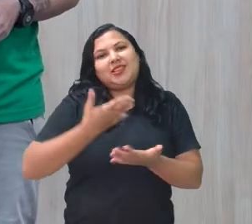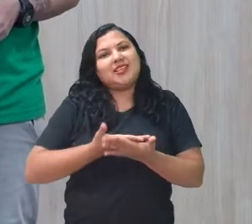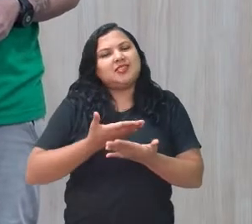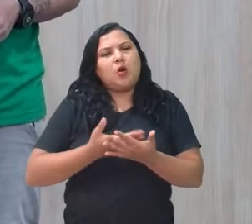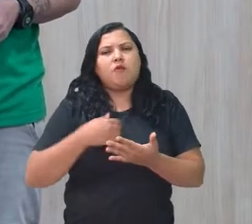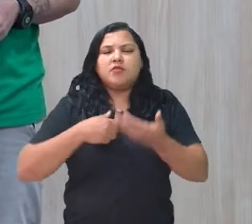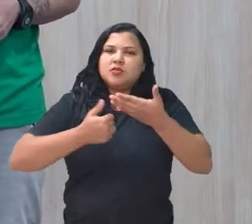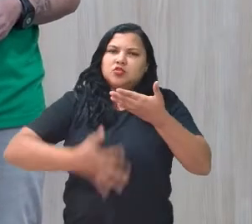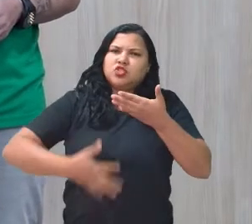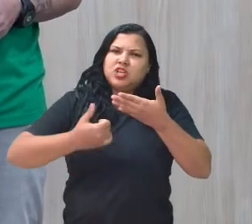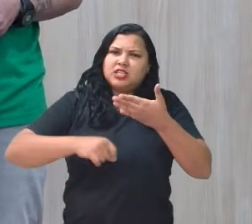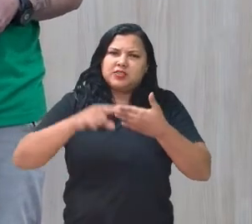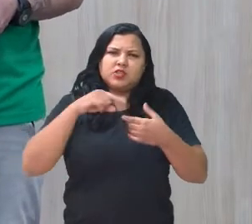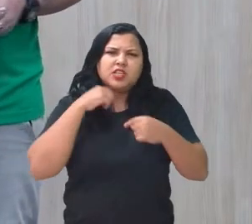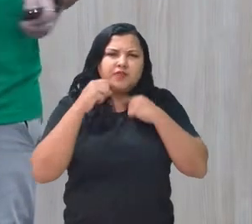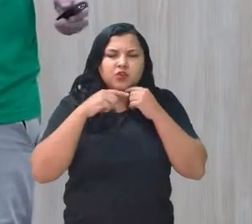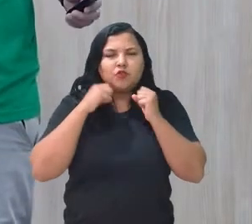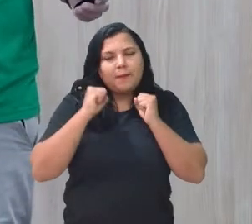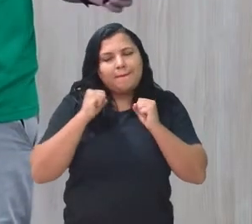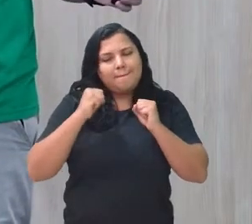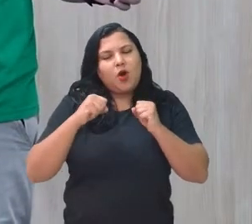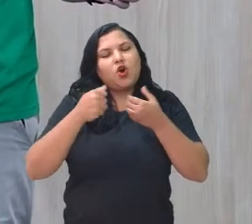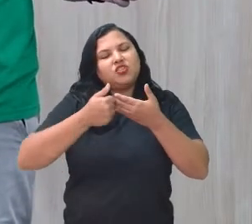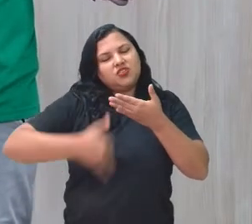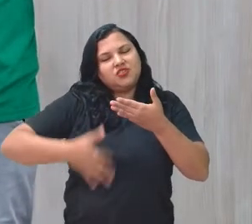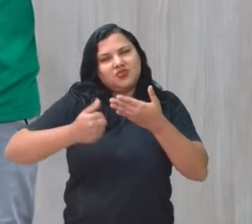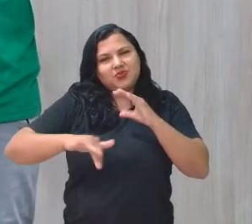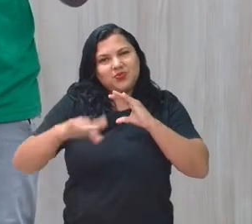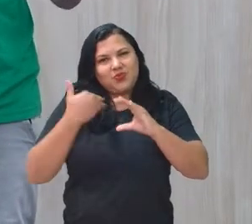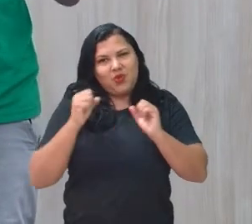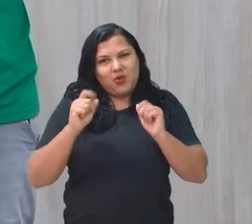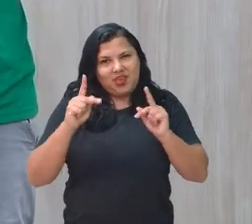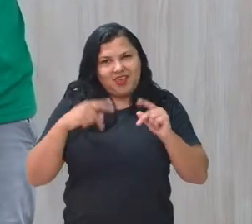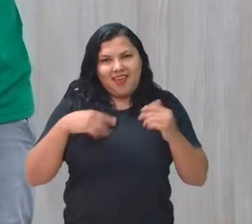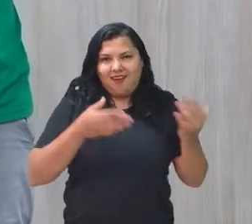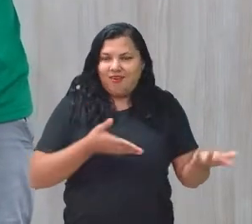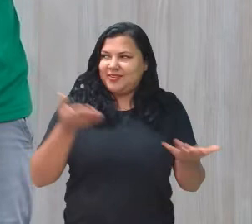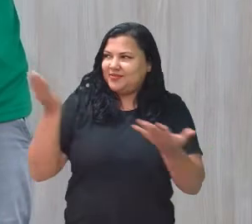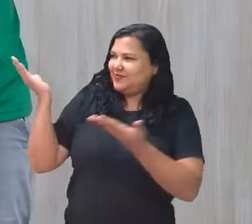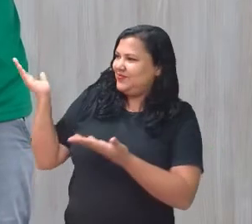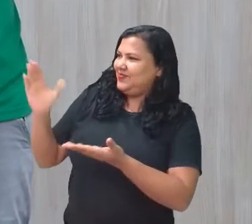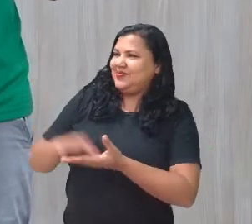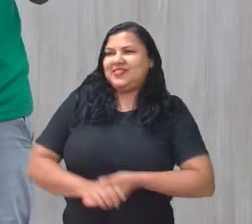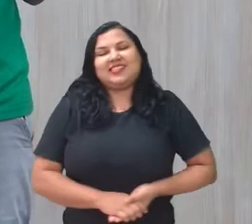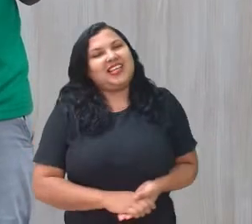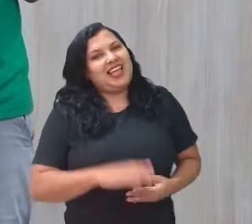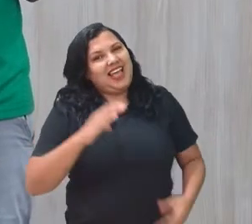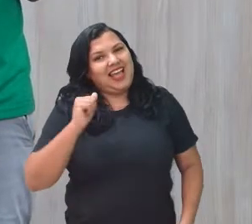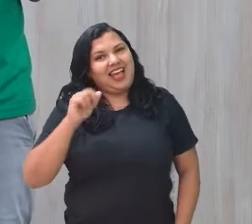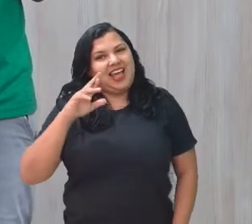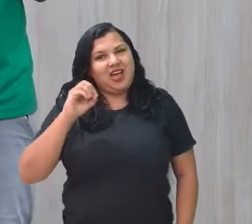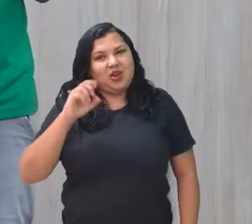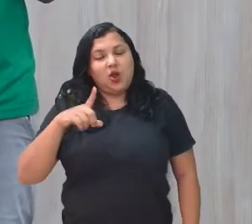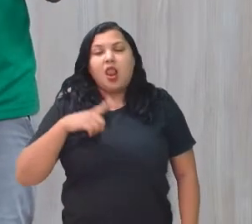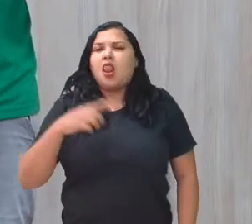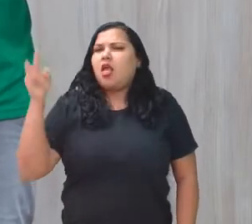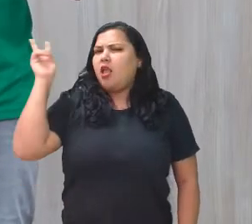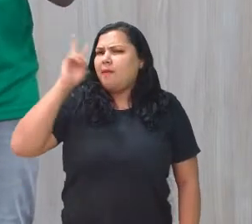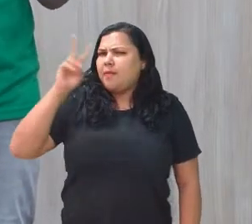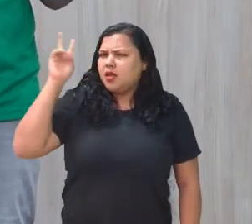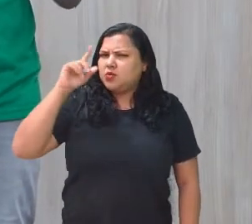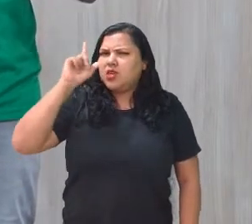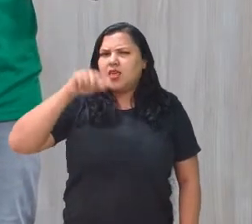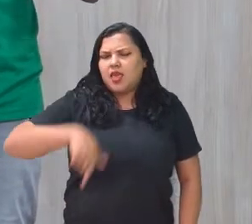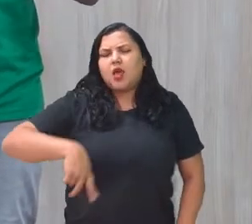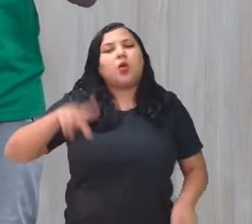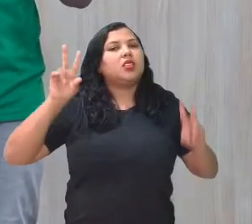qualquer dúvida escreve lá para ela. Vou passar para ela as palavras iniciais agora, Carol. E lembrando que é uma aula de porcentagem e mais uma vez,